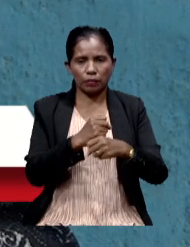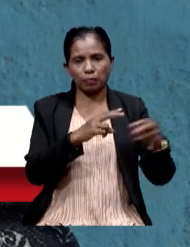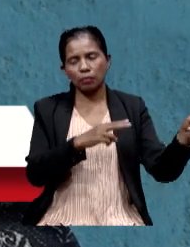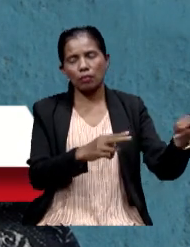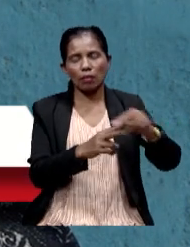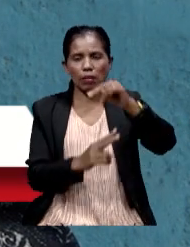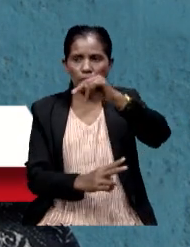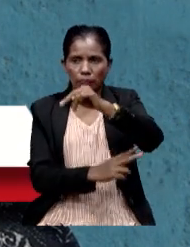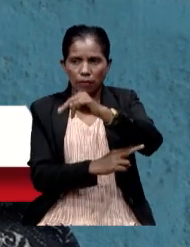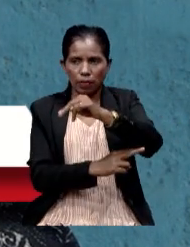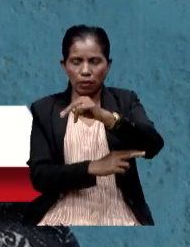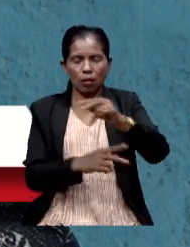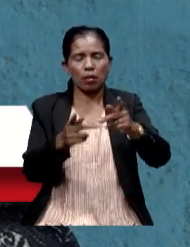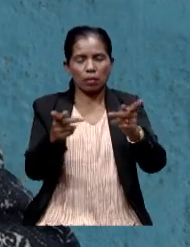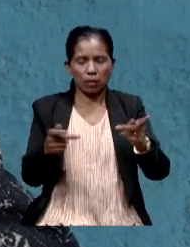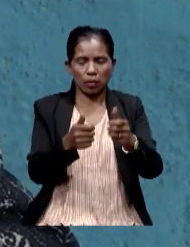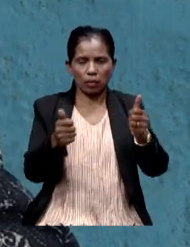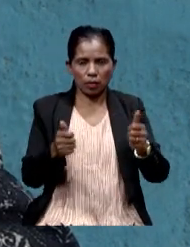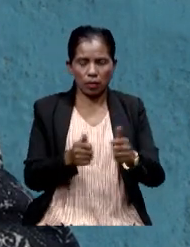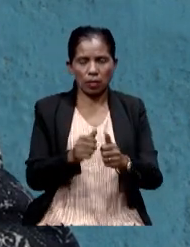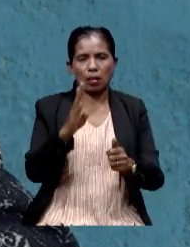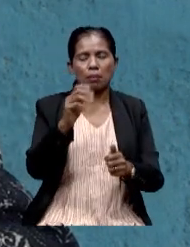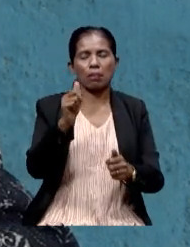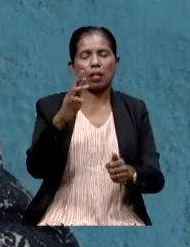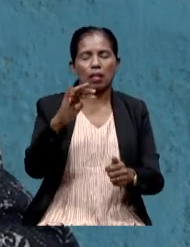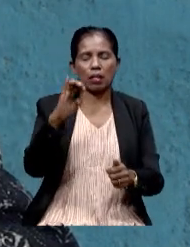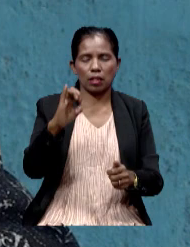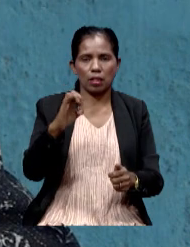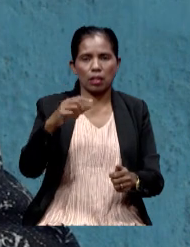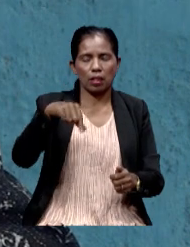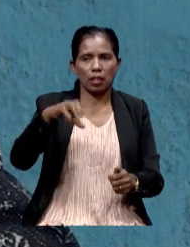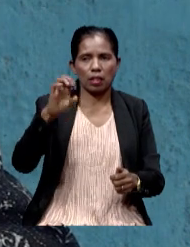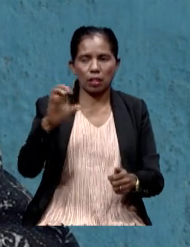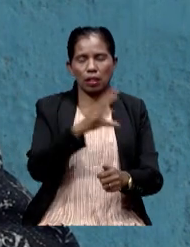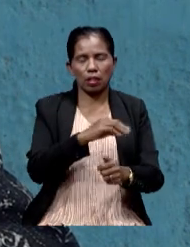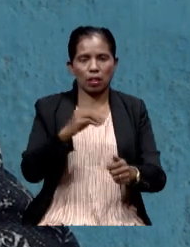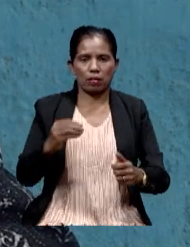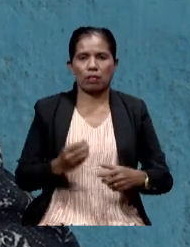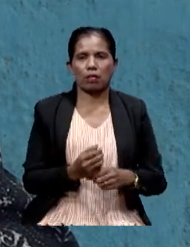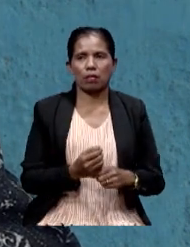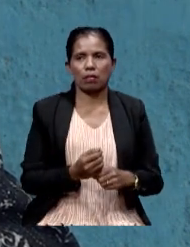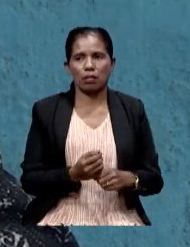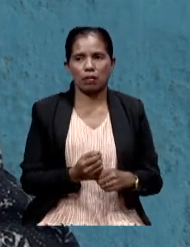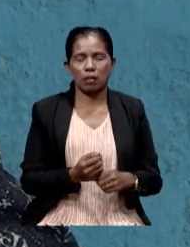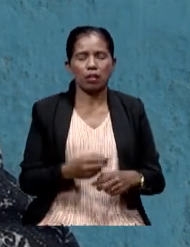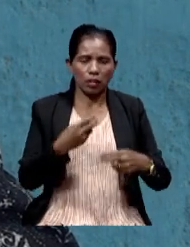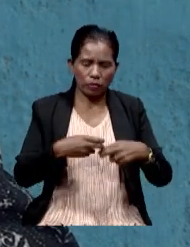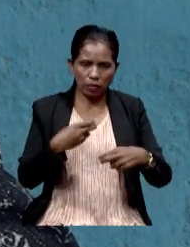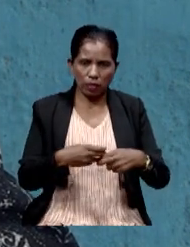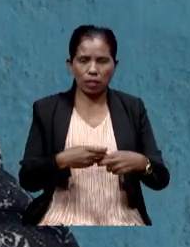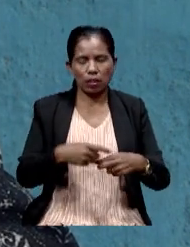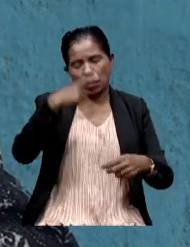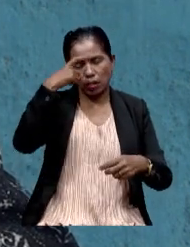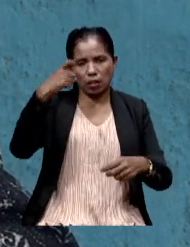a vizinho, posto administrativo Bariki na Tarbora, para Alas no Fato Berlio. Difícil,